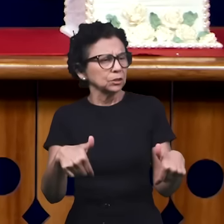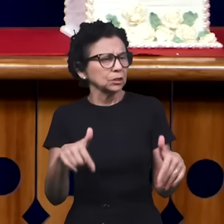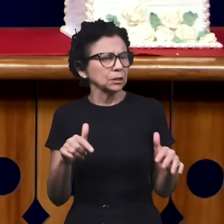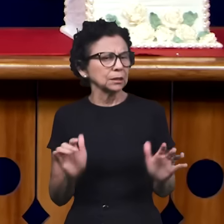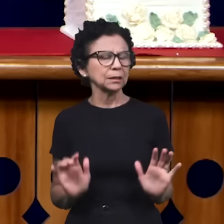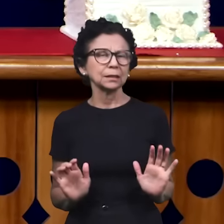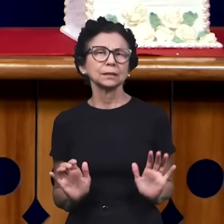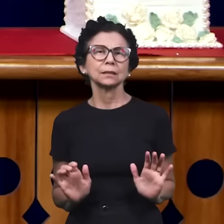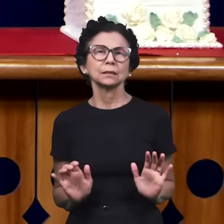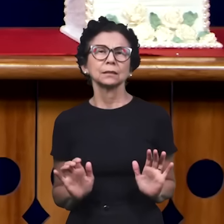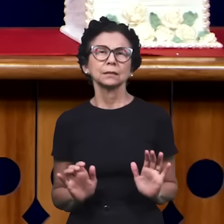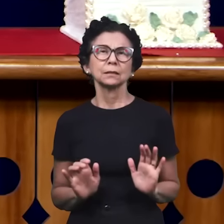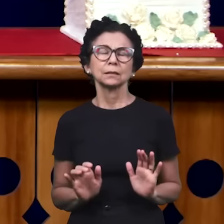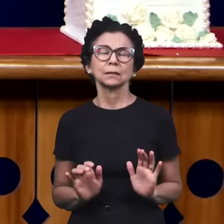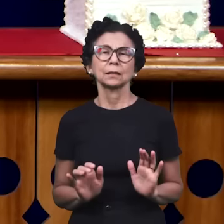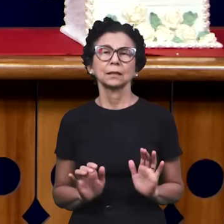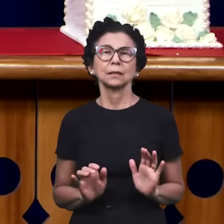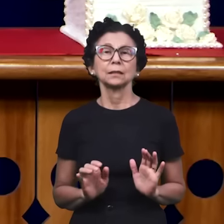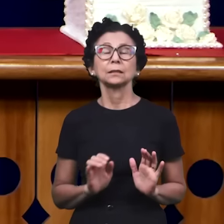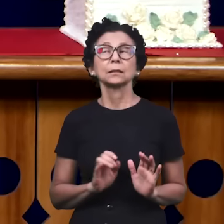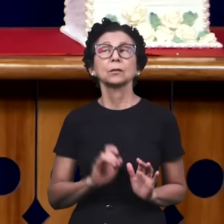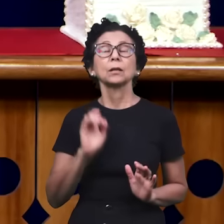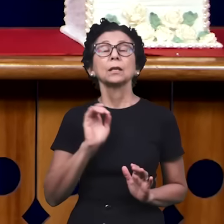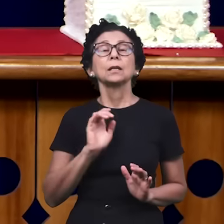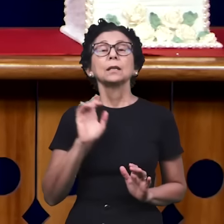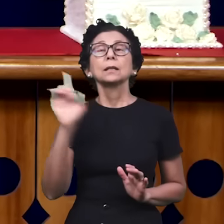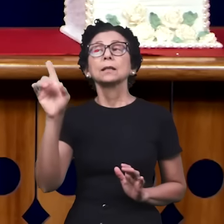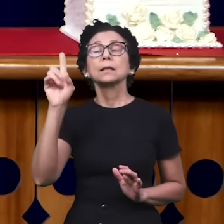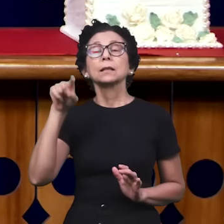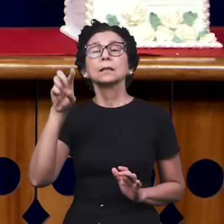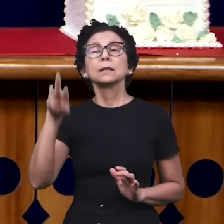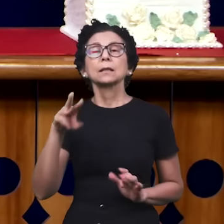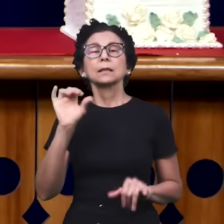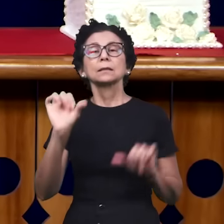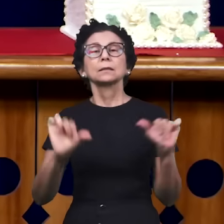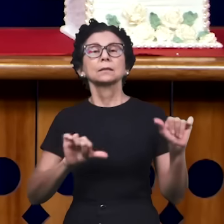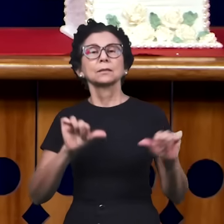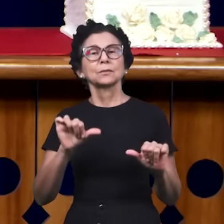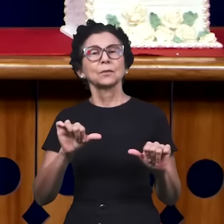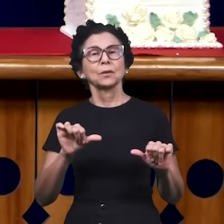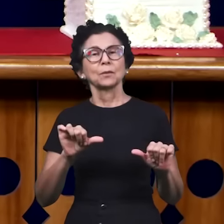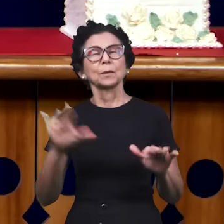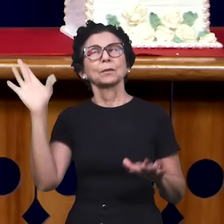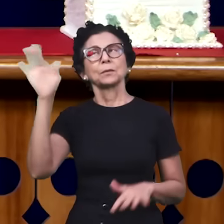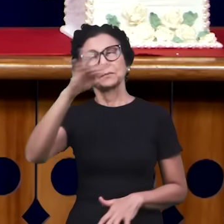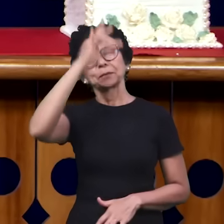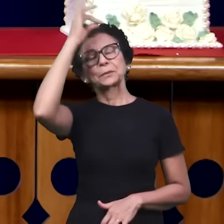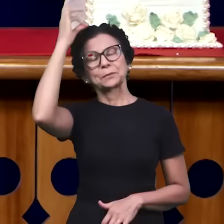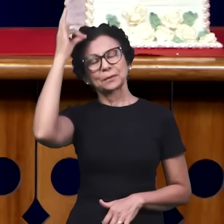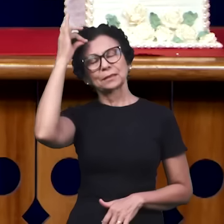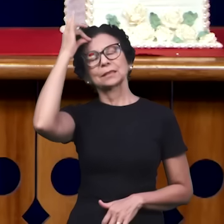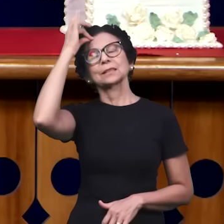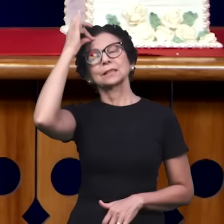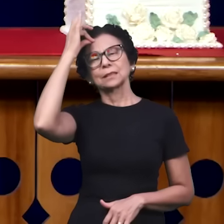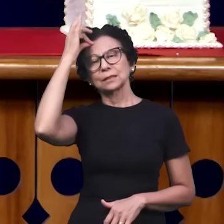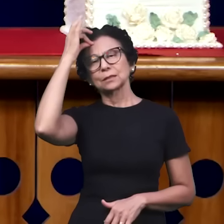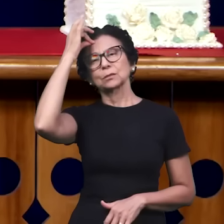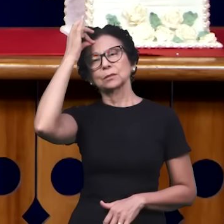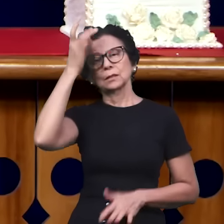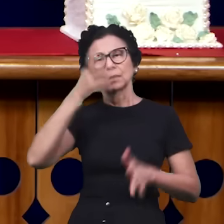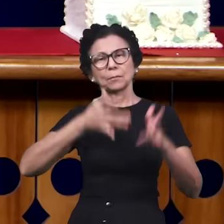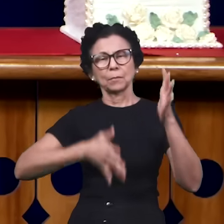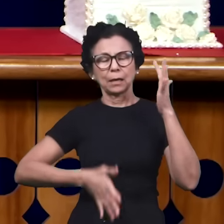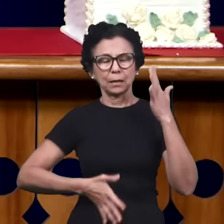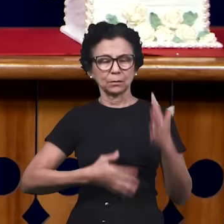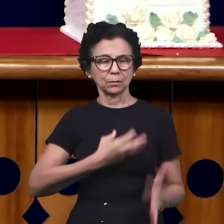nos tirar isso, a nossa rigidez, a nossa resistência, é a presença do Espírito Santo. O Espírito Santo é derramado sobre